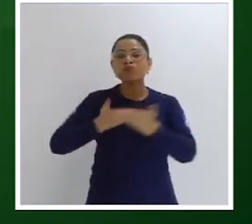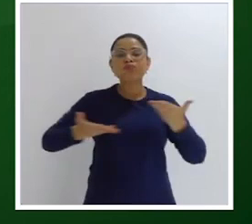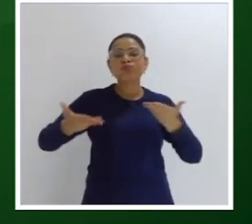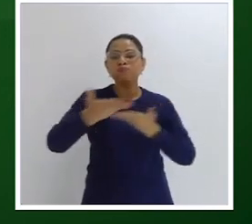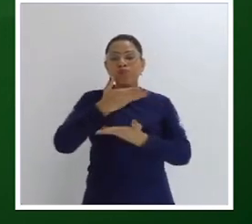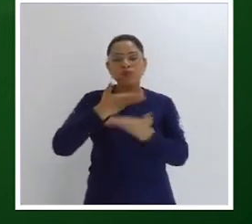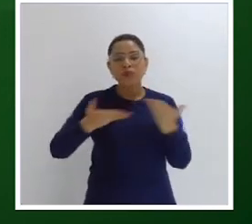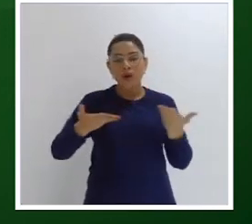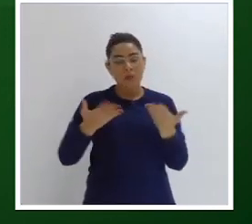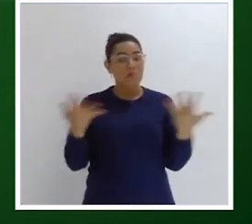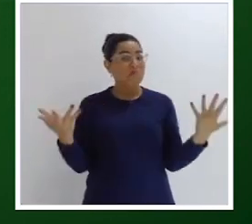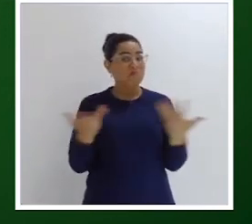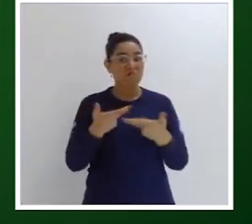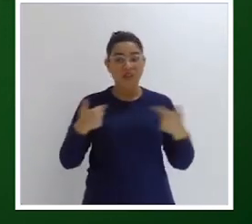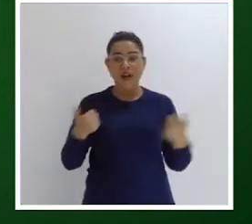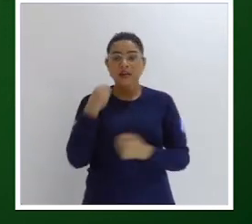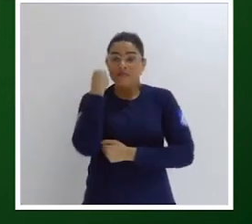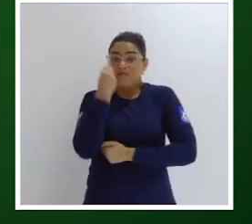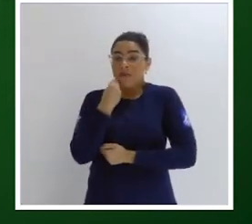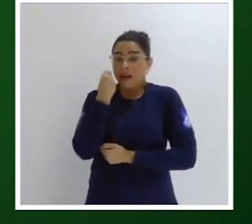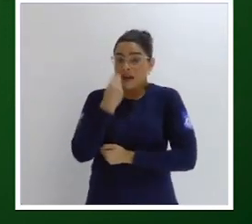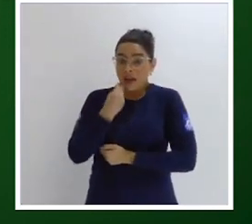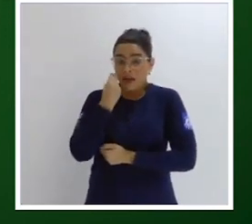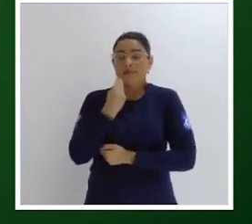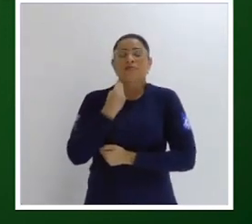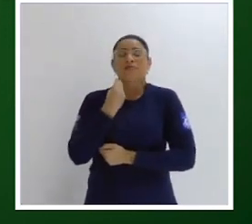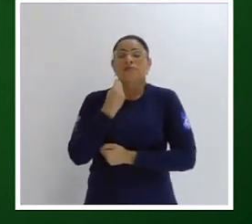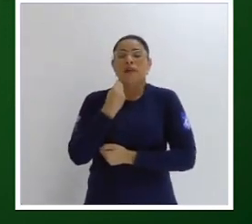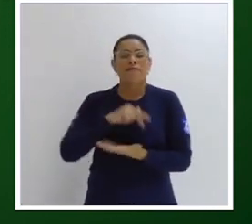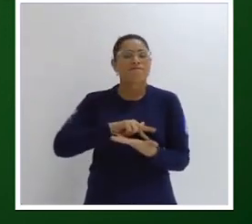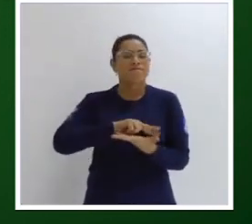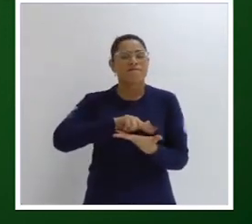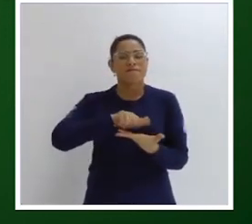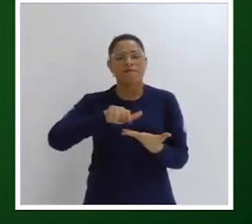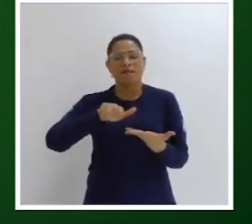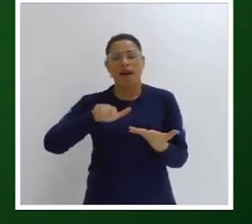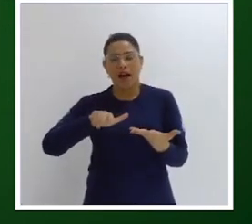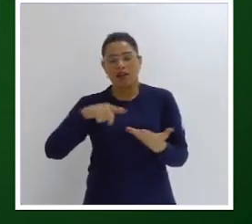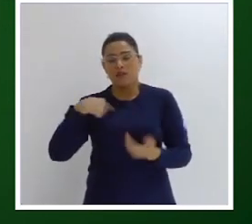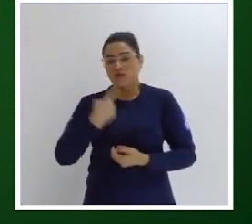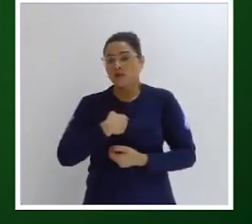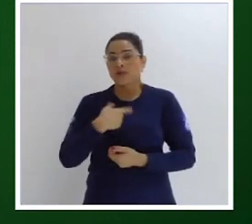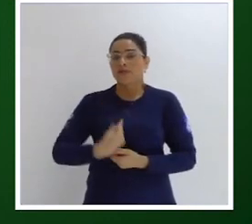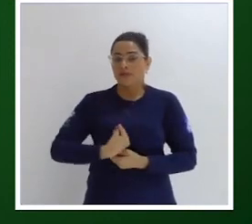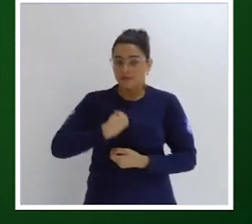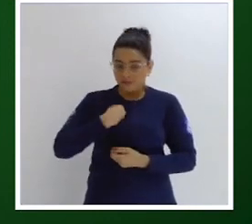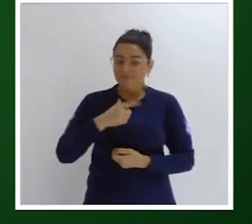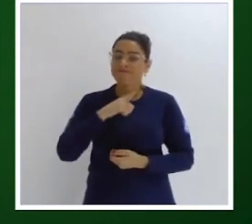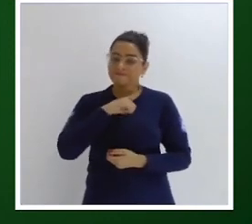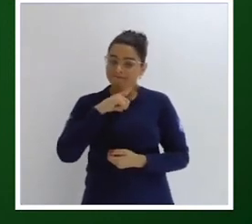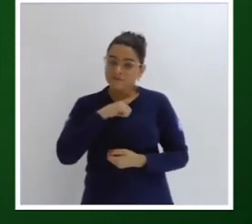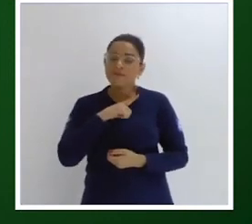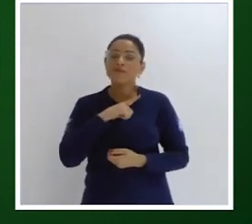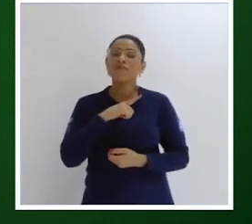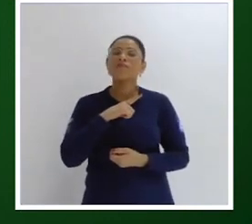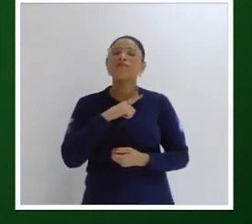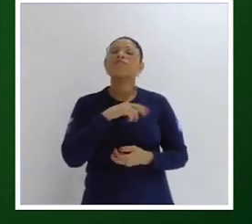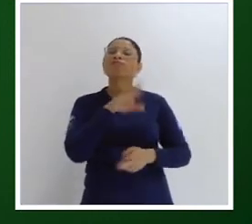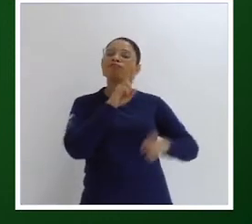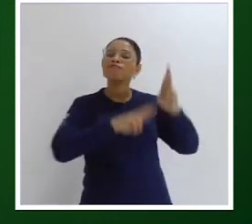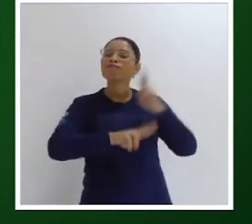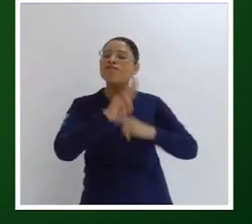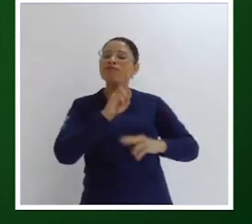olha que maravilha né as experiências múltiplas que nós tivemos de retorno em cada